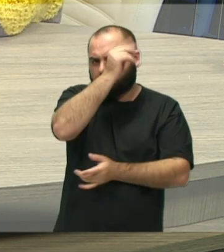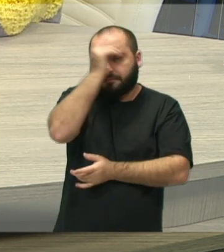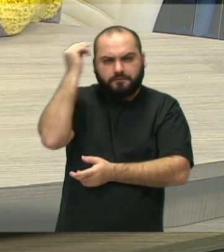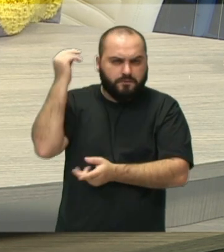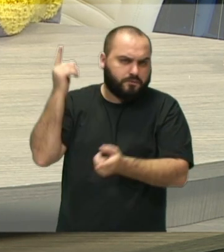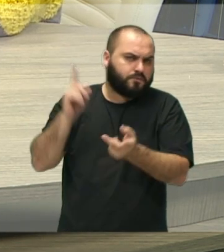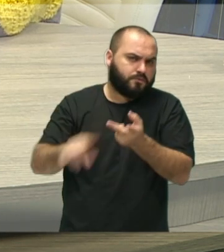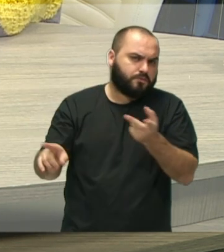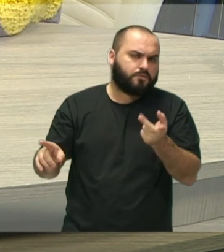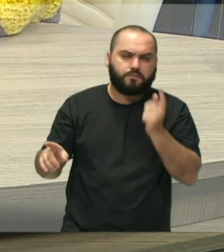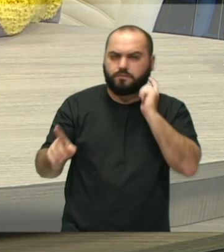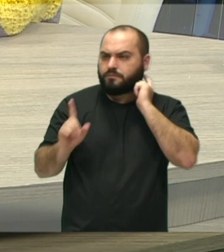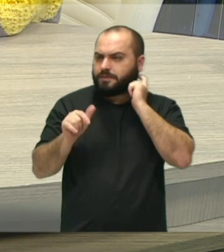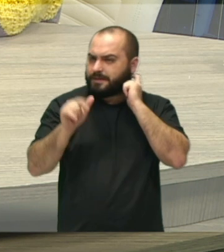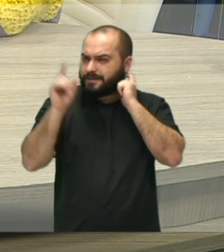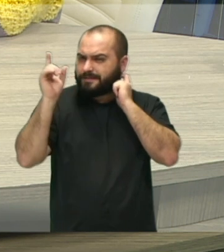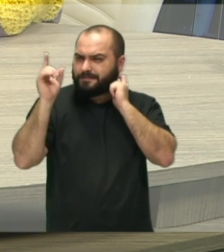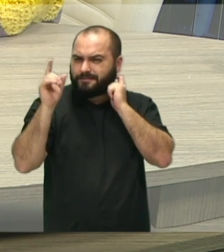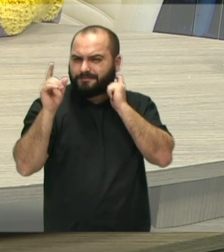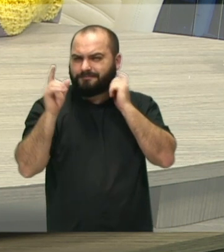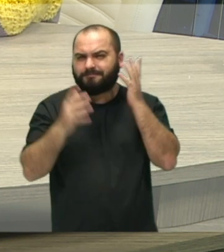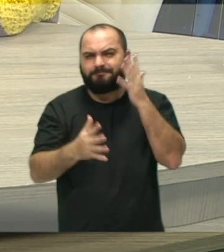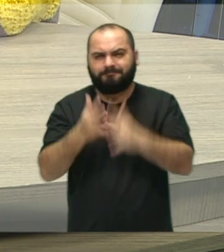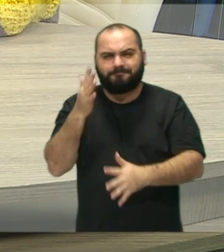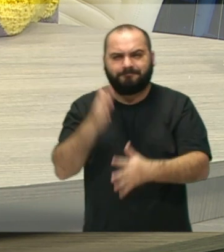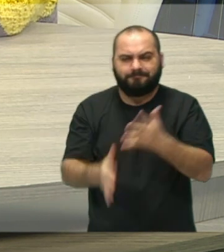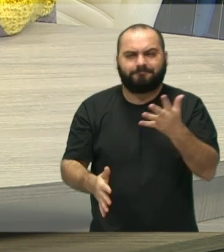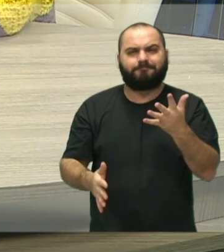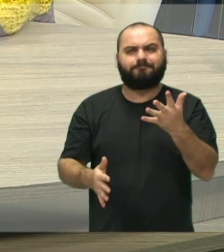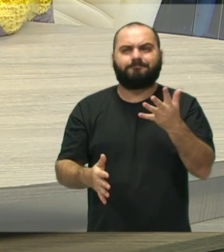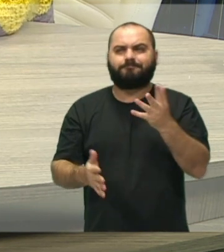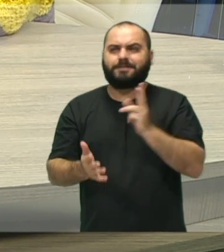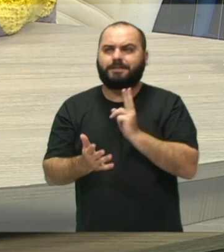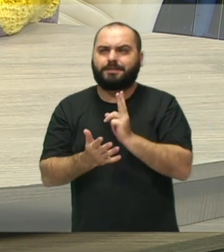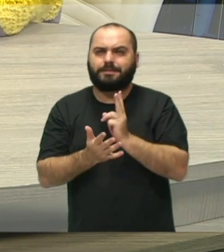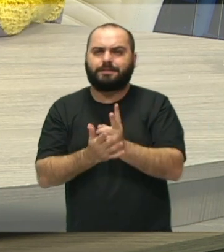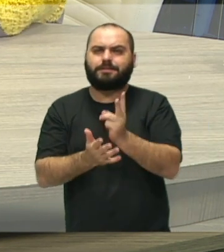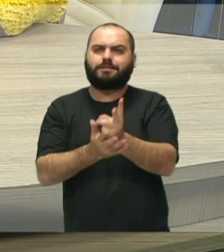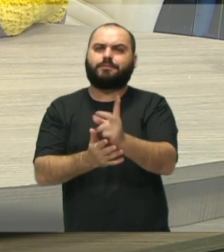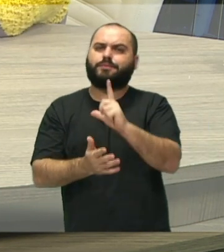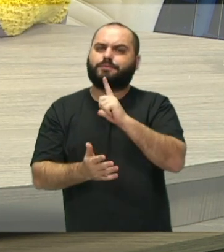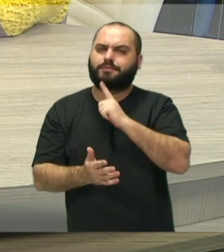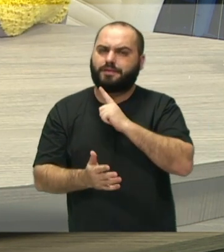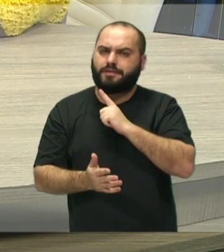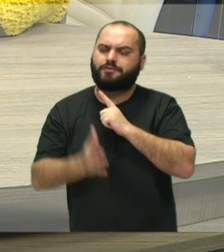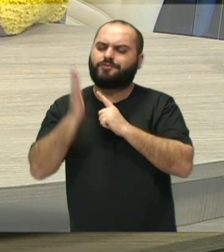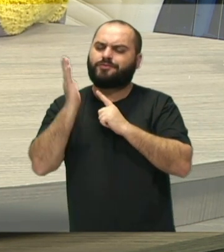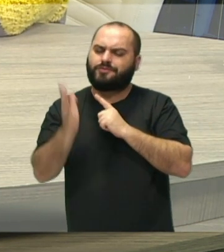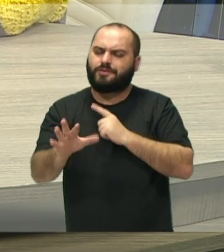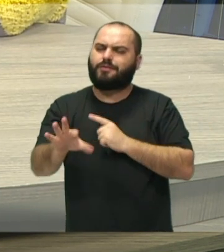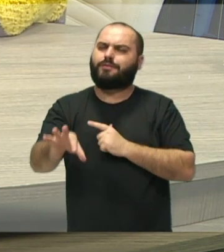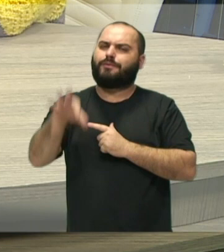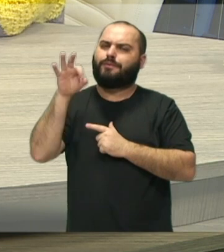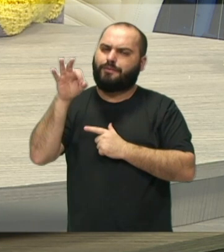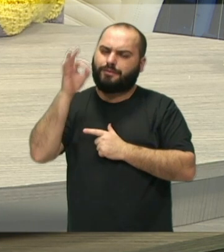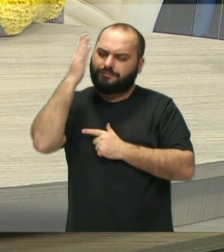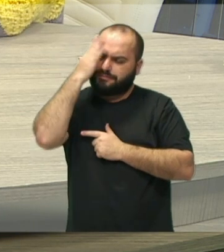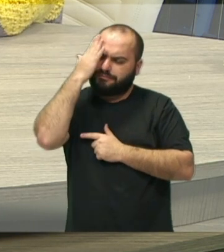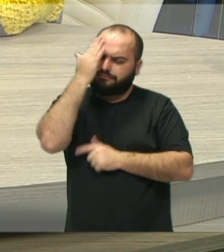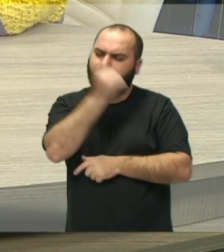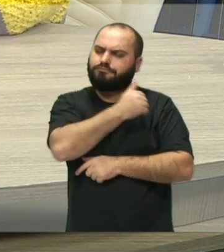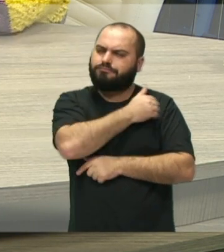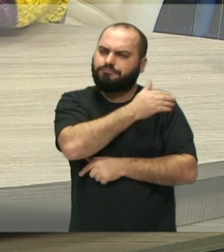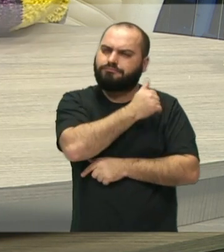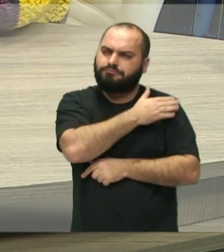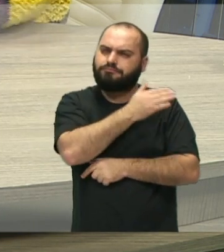público, é muito complicado, sempre há cartas marcadas, porque há muito desses preconceitos, né,